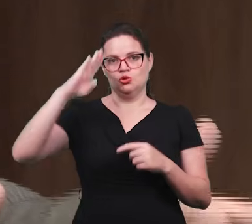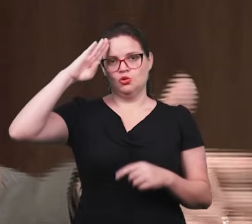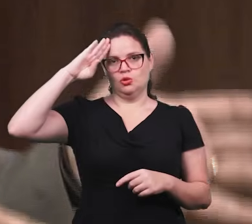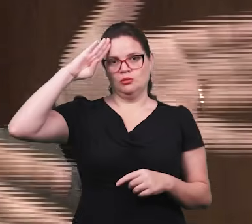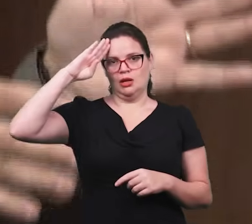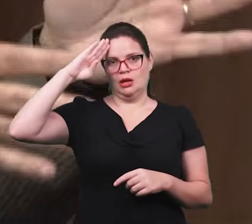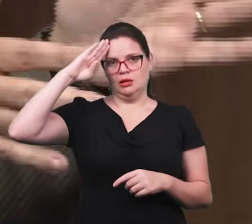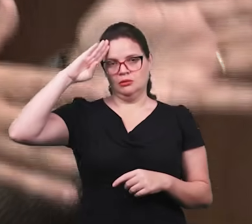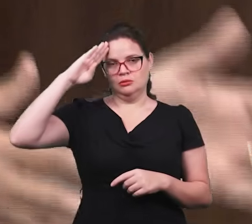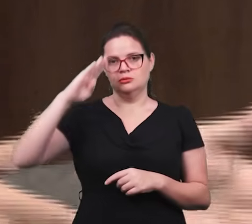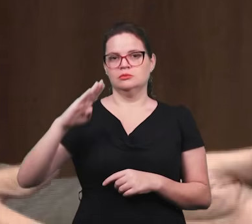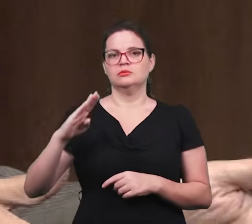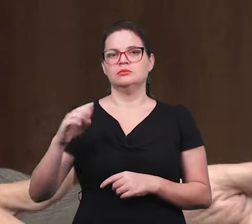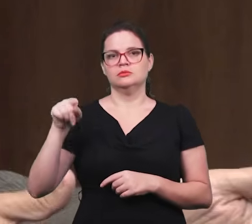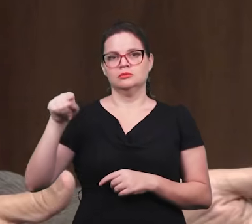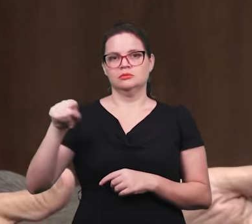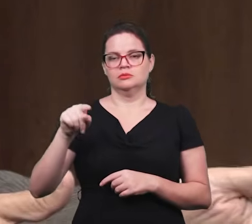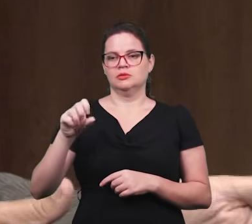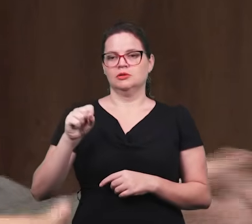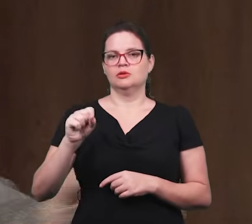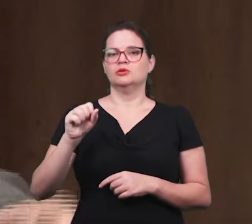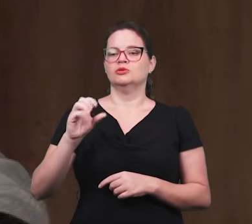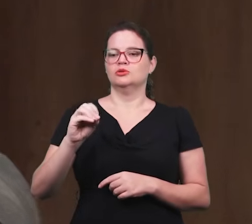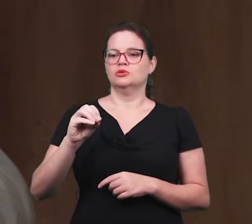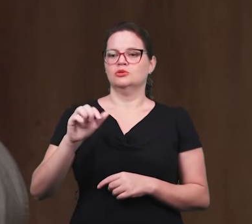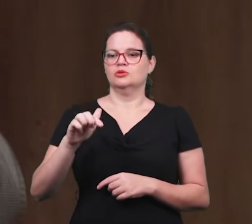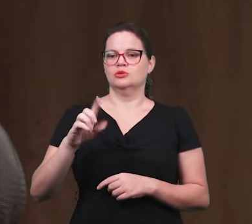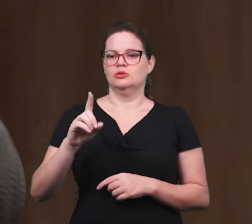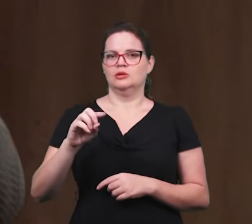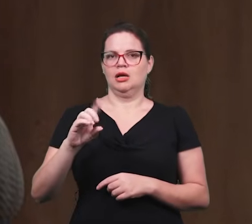que é onde os cabos e soldados se